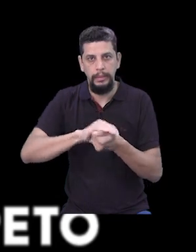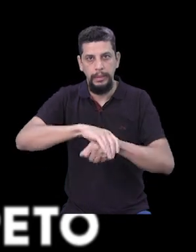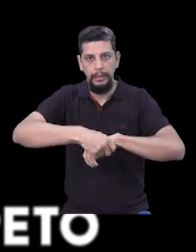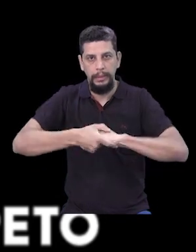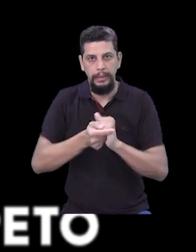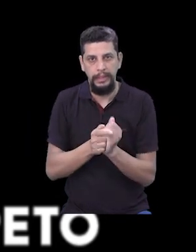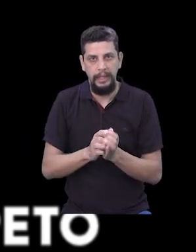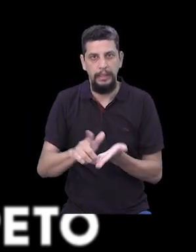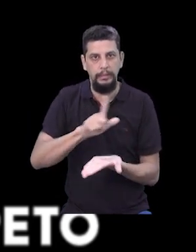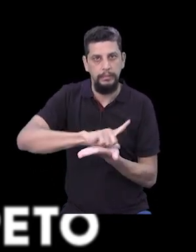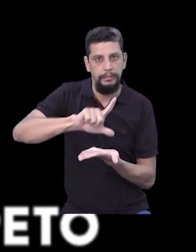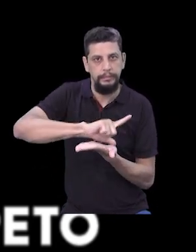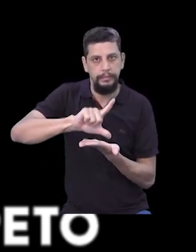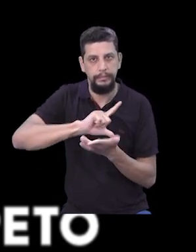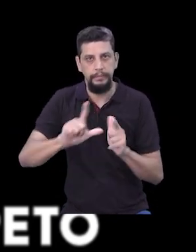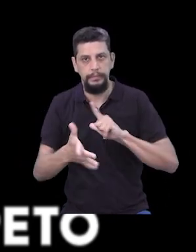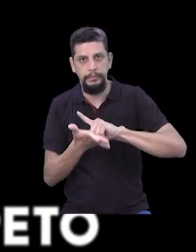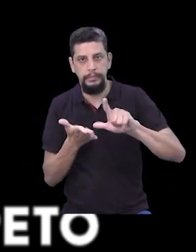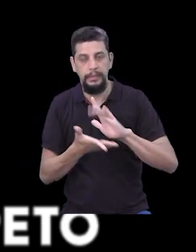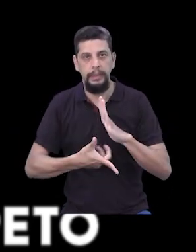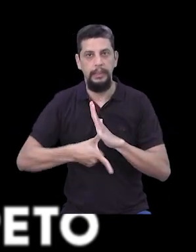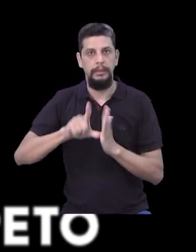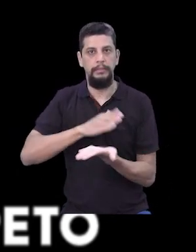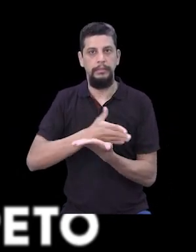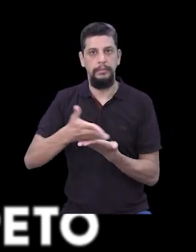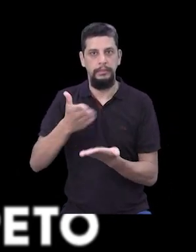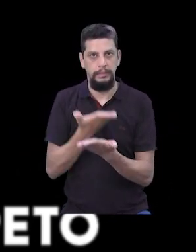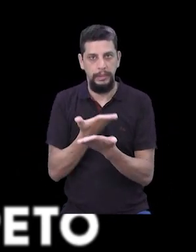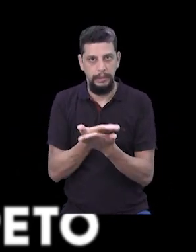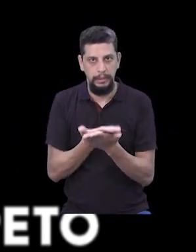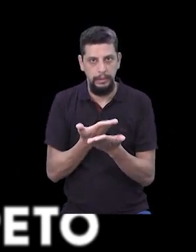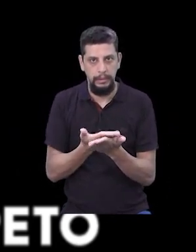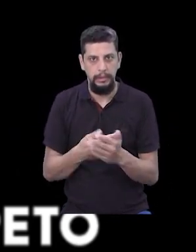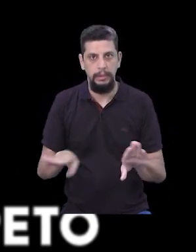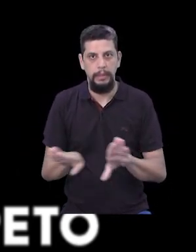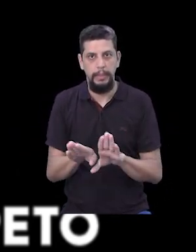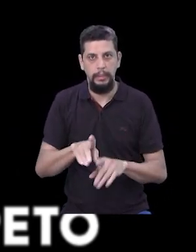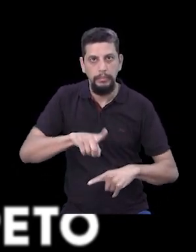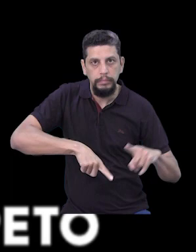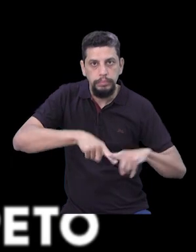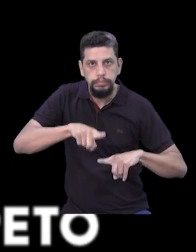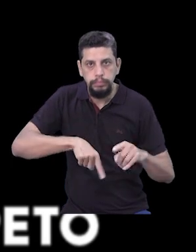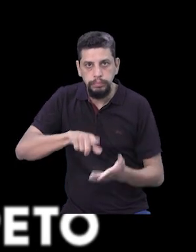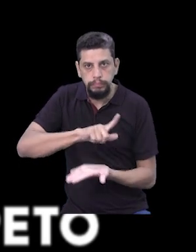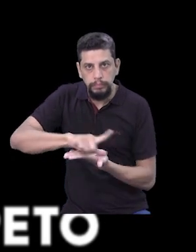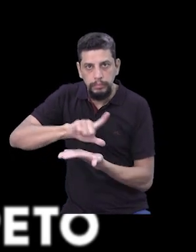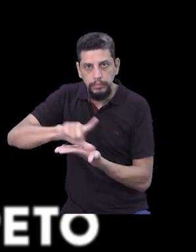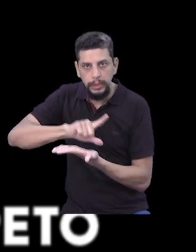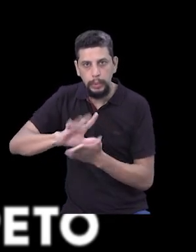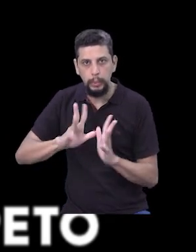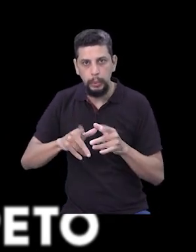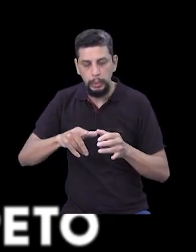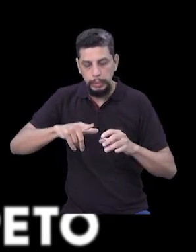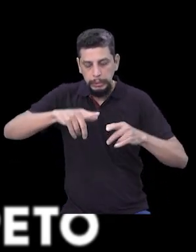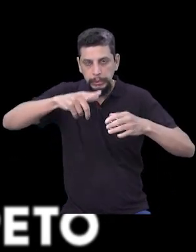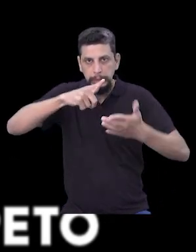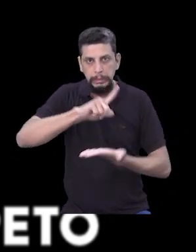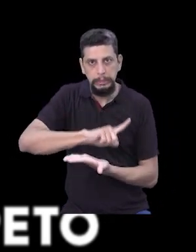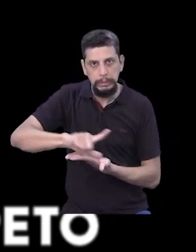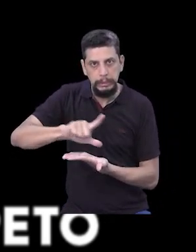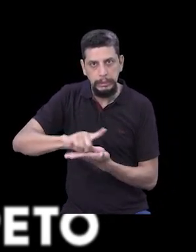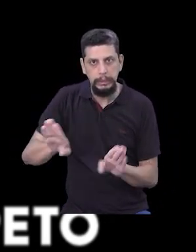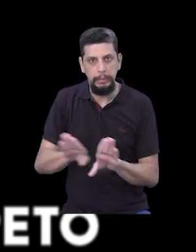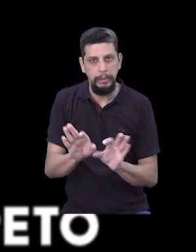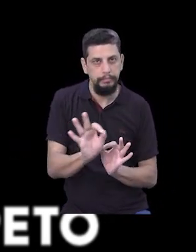também tem que higienizar as mãos antes de iniciar as aulas. Higienizar os materiais também, né, professora? Deixar tudo bem limpinho